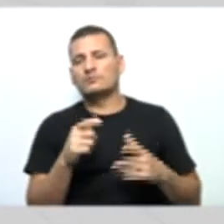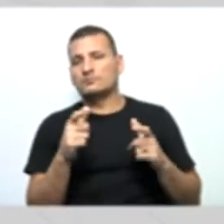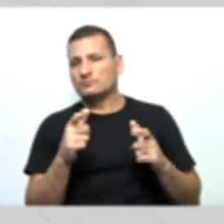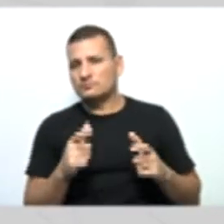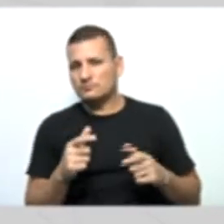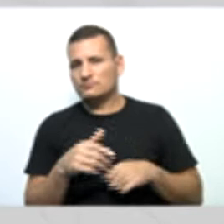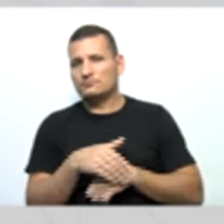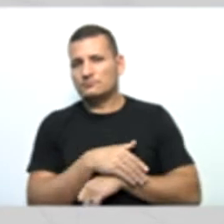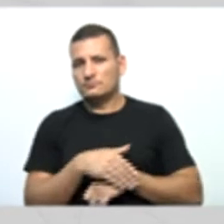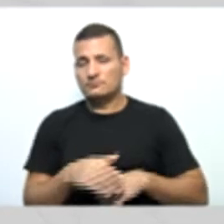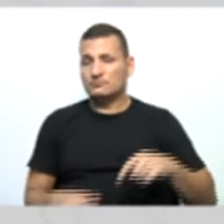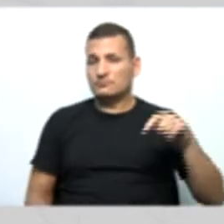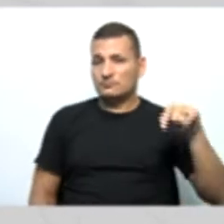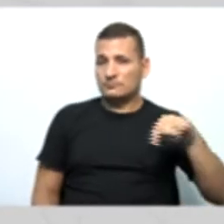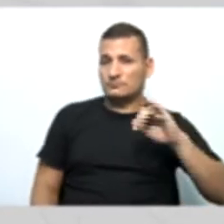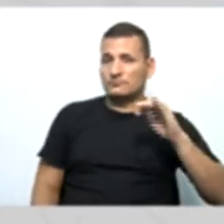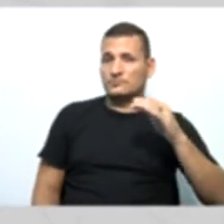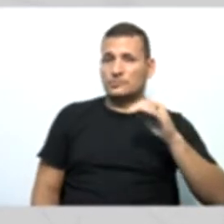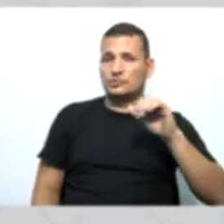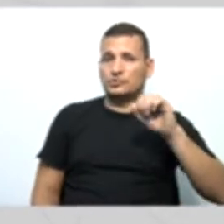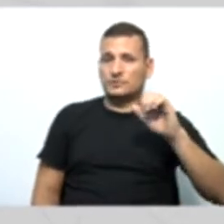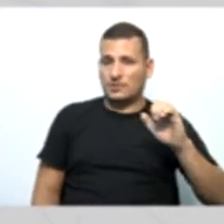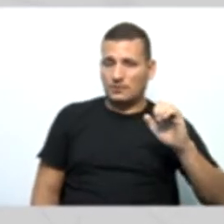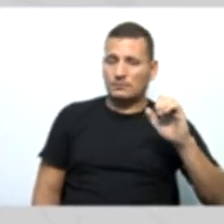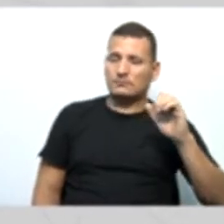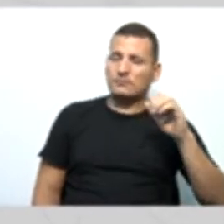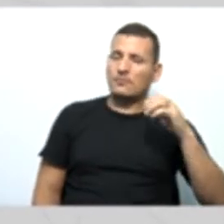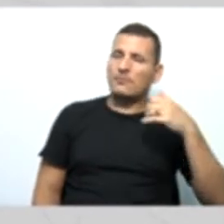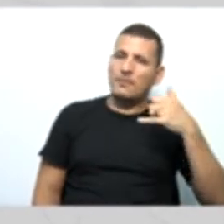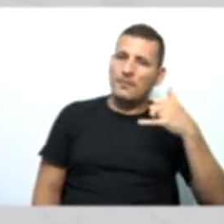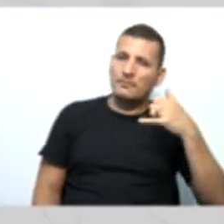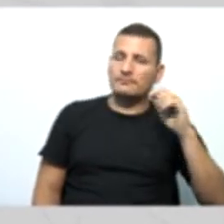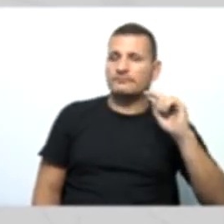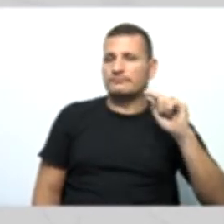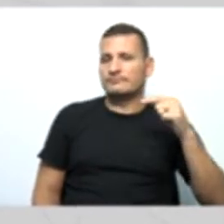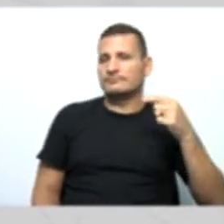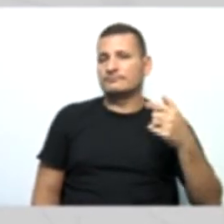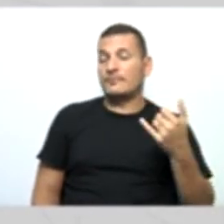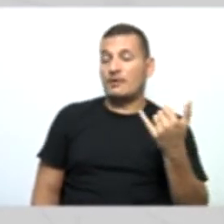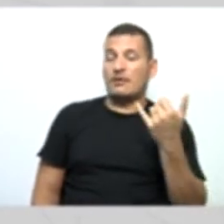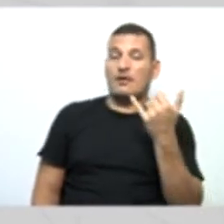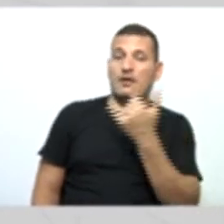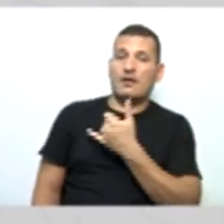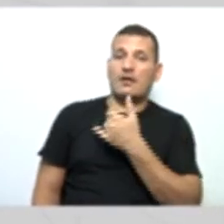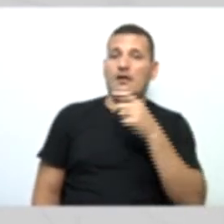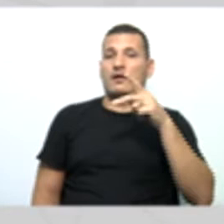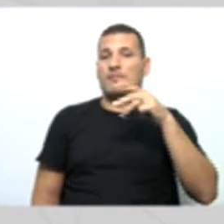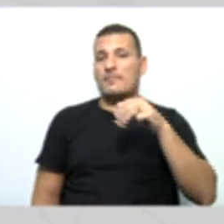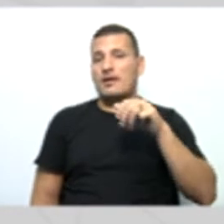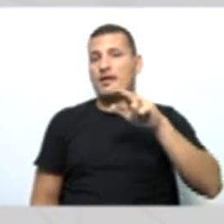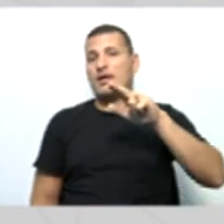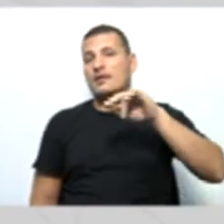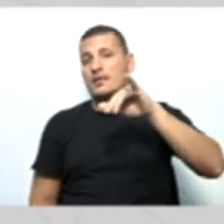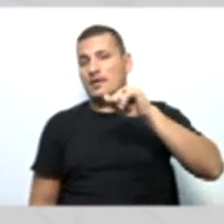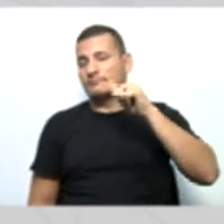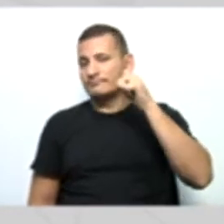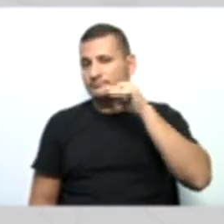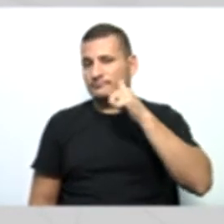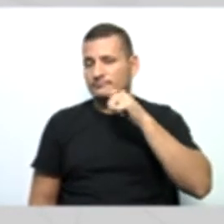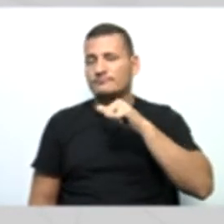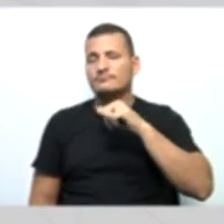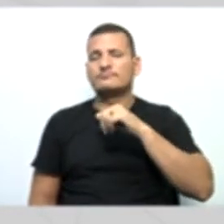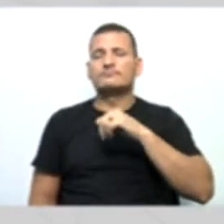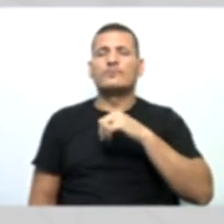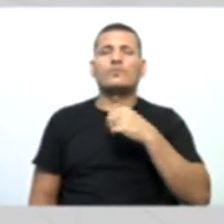sua função de atendente, então comunica a Maria, funcionária da pizzaria responsável por fazer as pizzas, qual a